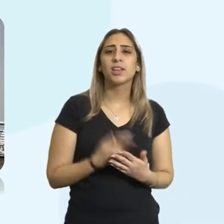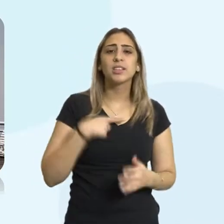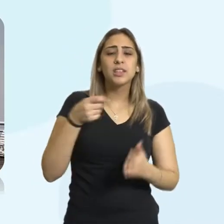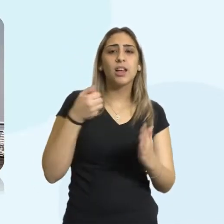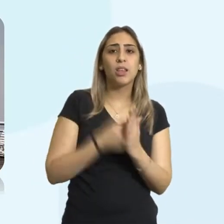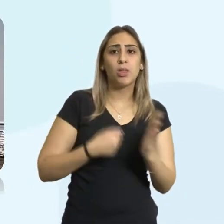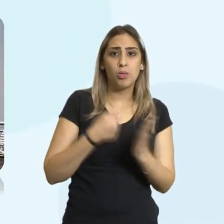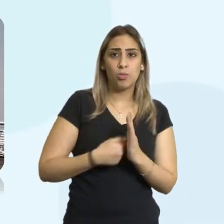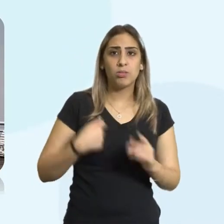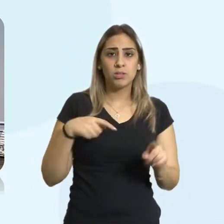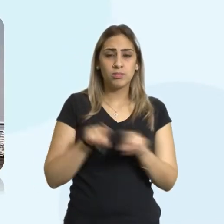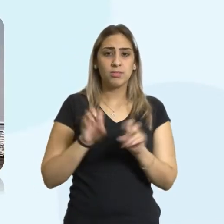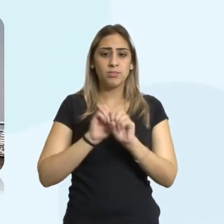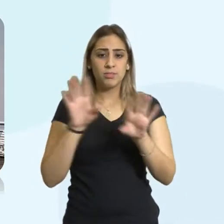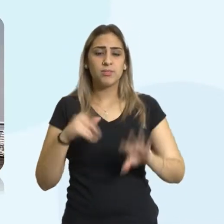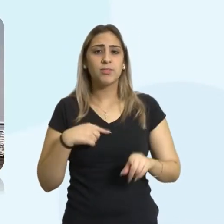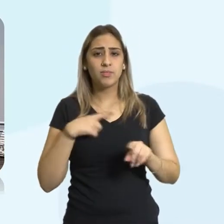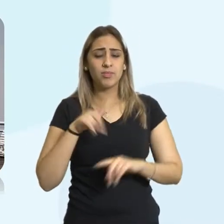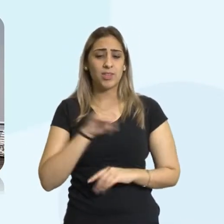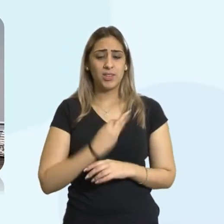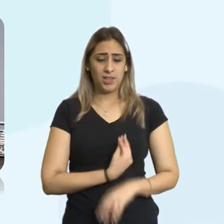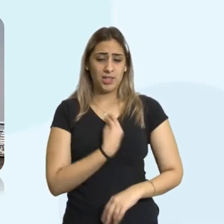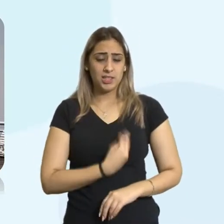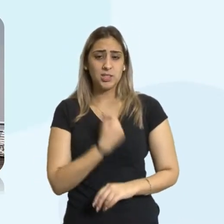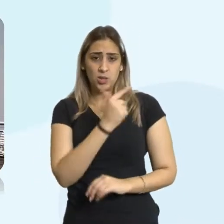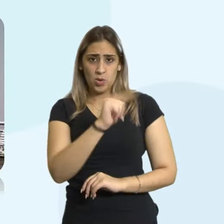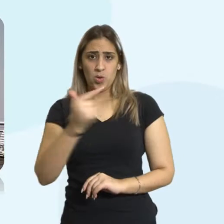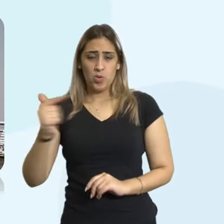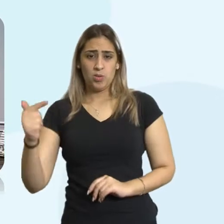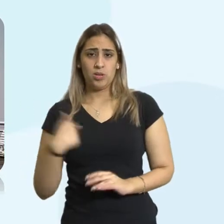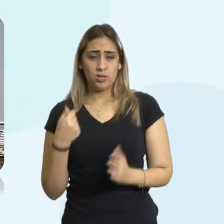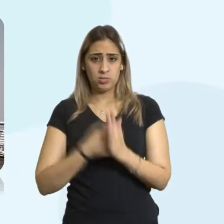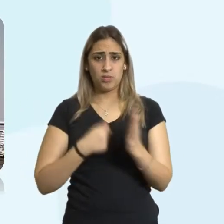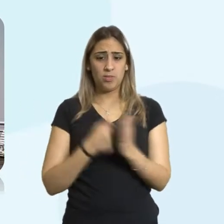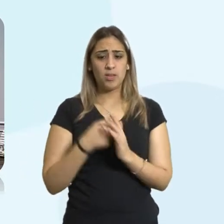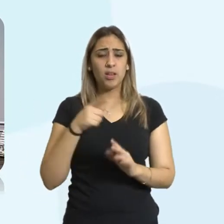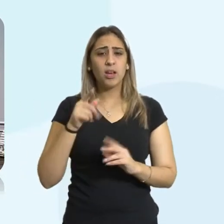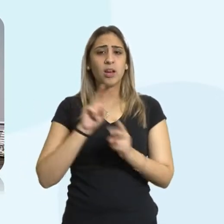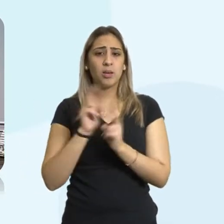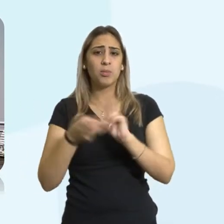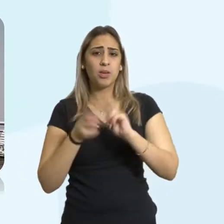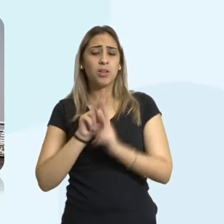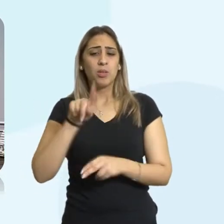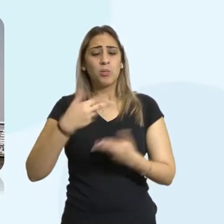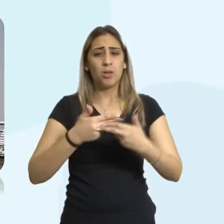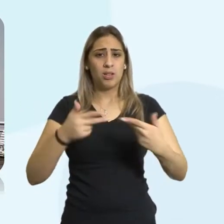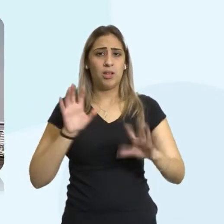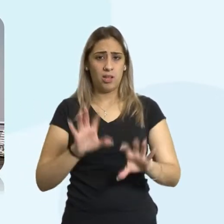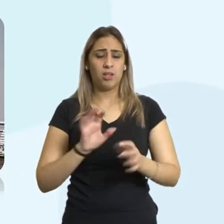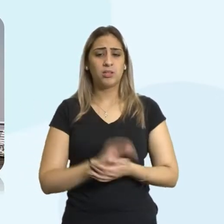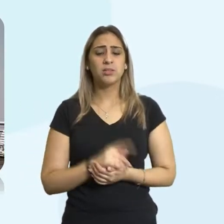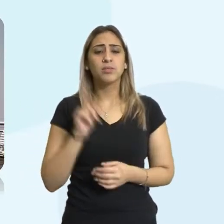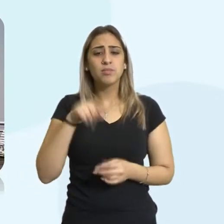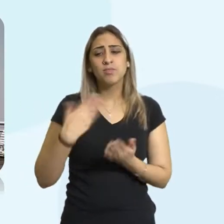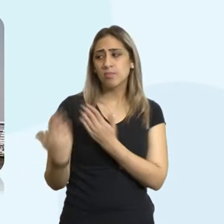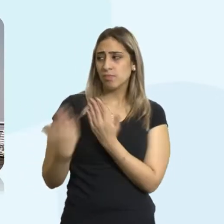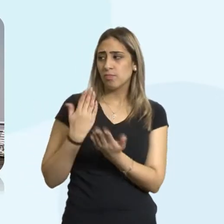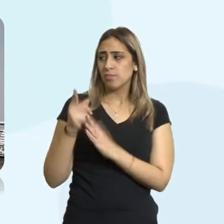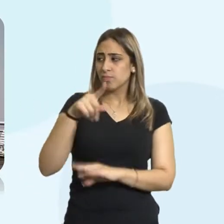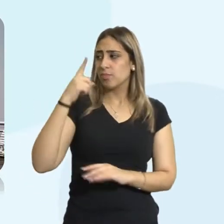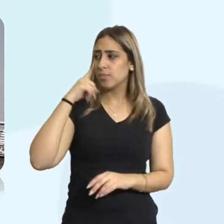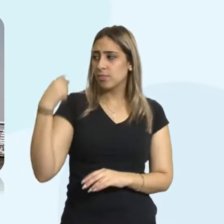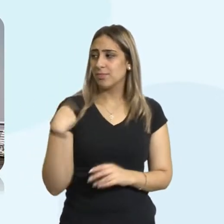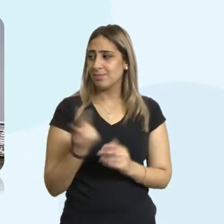e também claro mostrar que existem outras lutas né capoeira é uma delas e fazer esse comparativa Então essa ideia aí